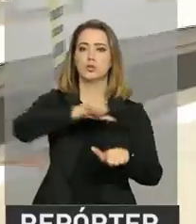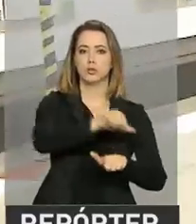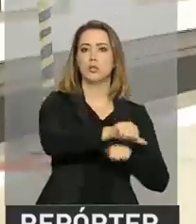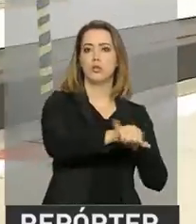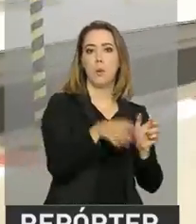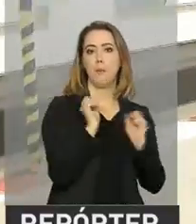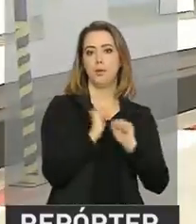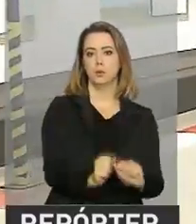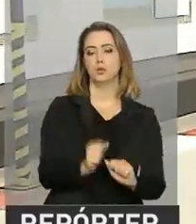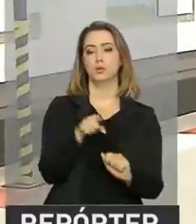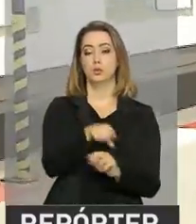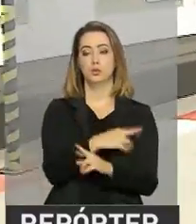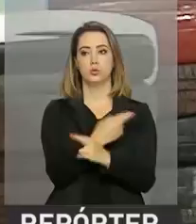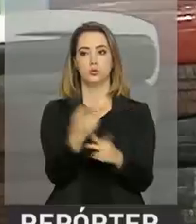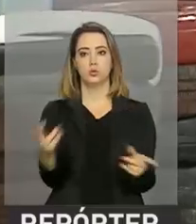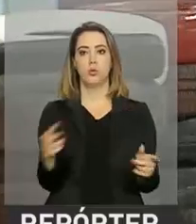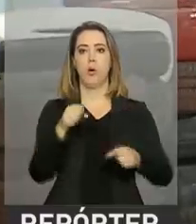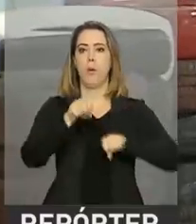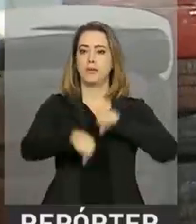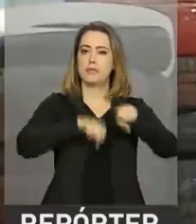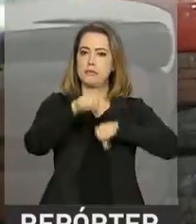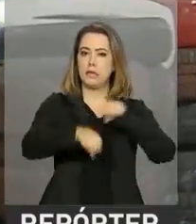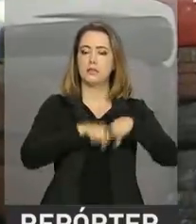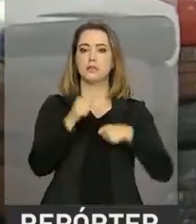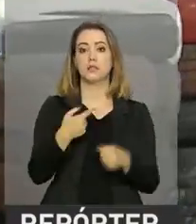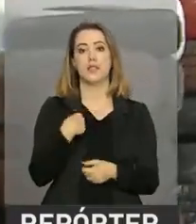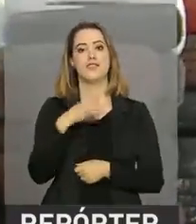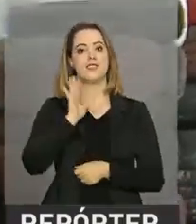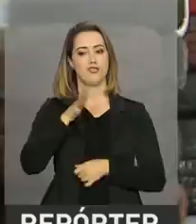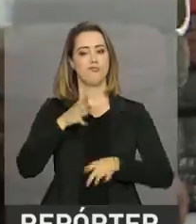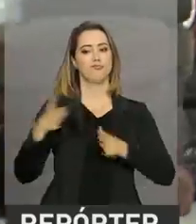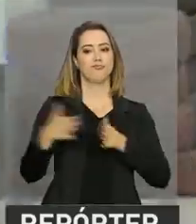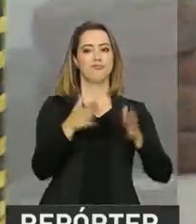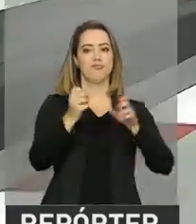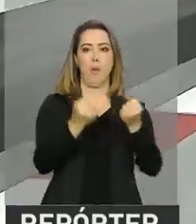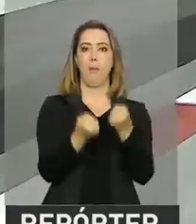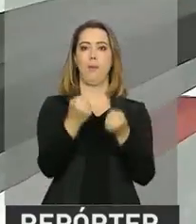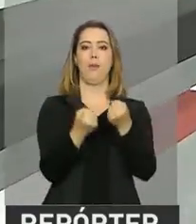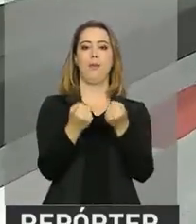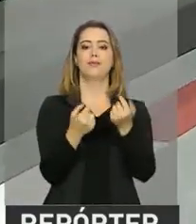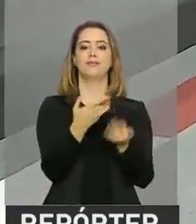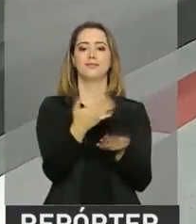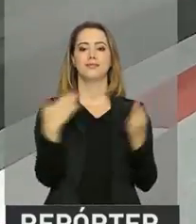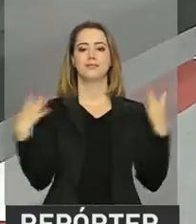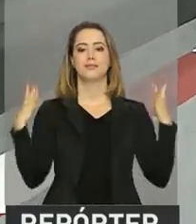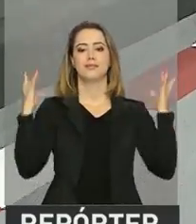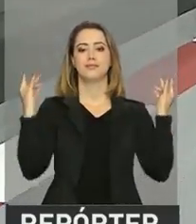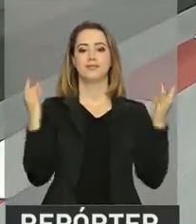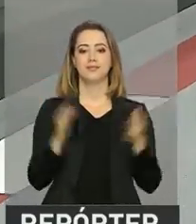que já existem em muitas cidades do país. Até eu arrisquei umas voltinhas.